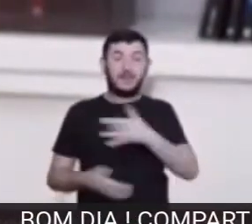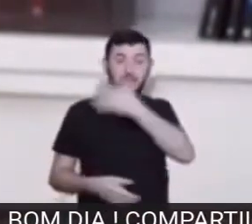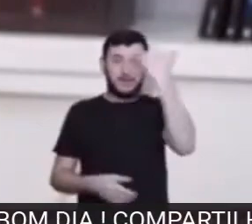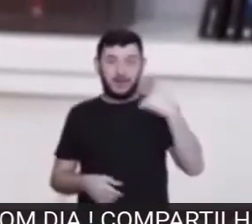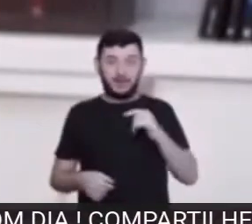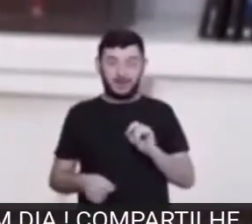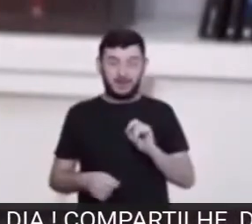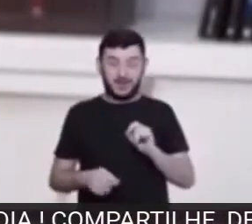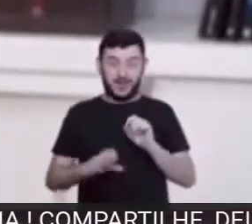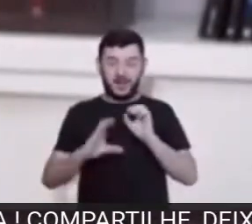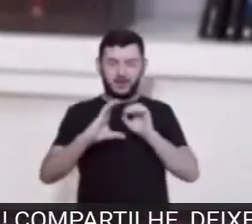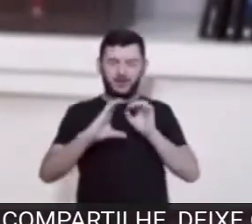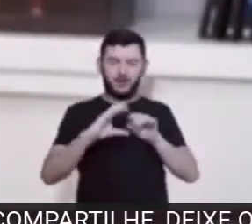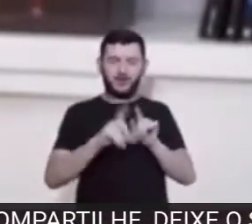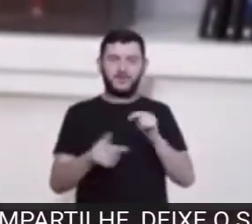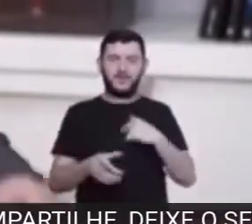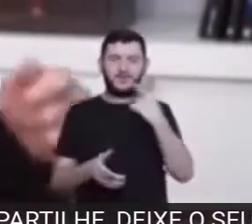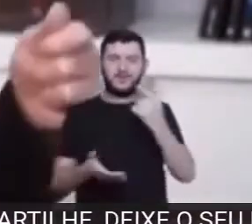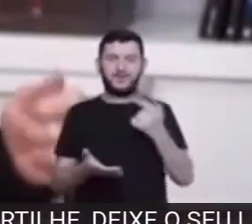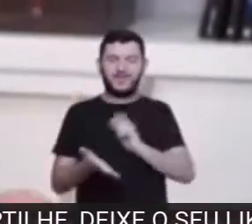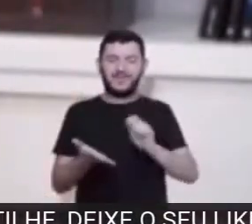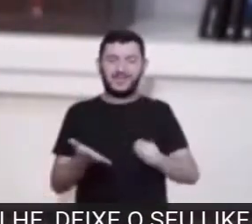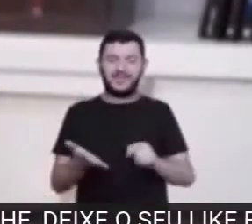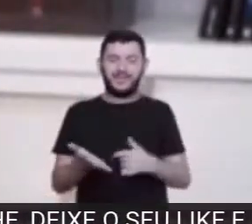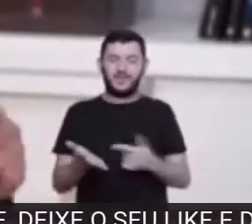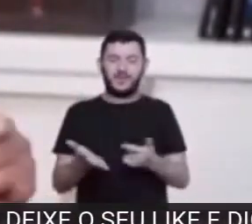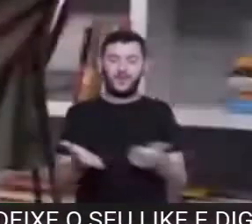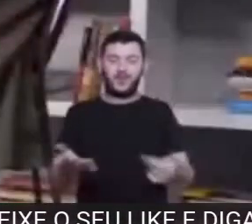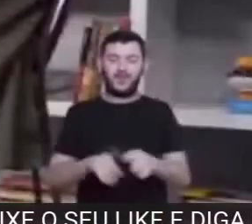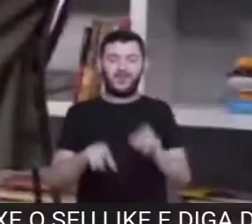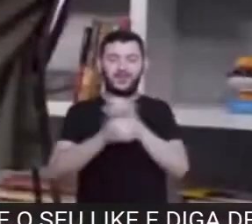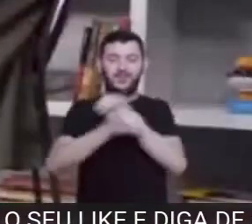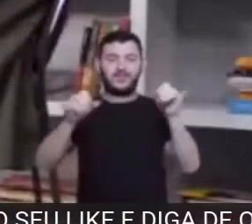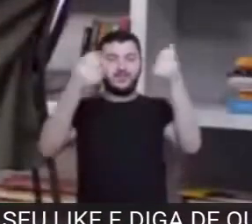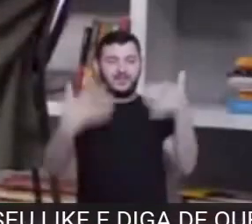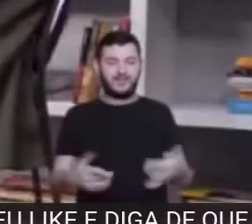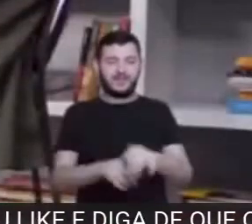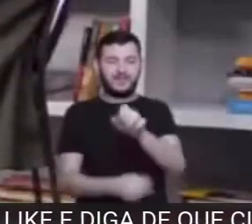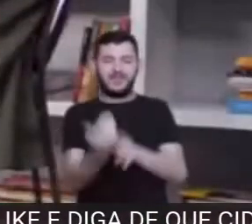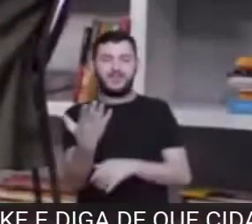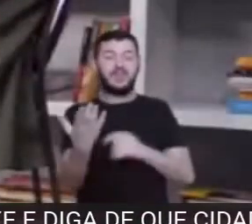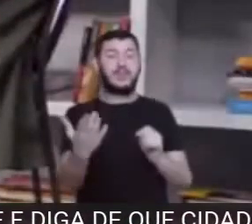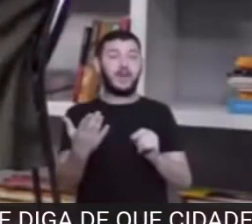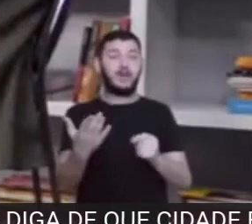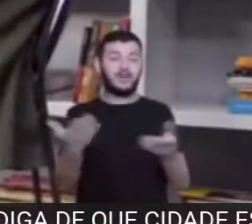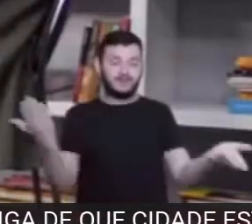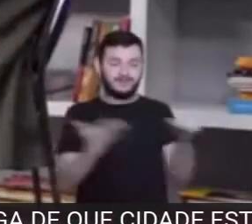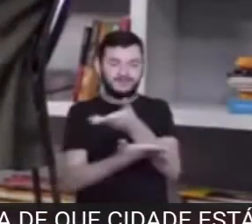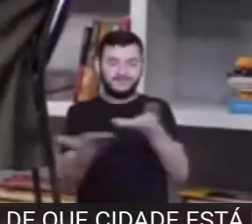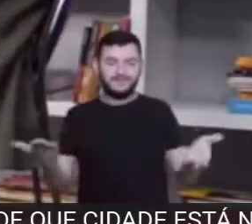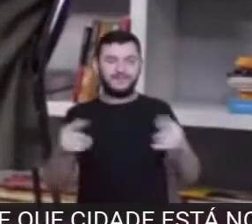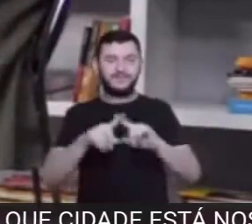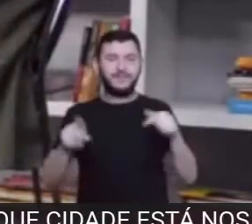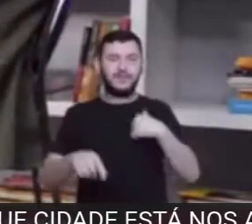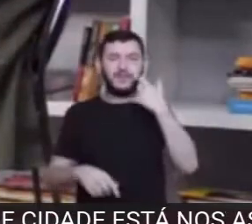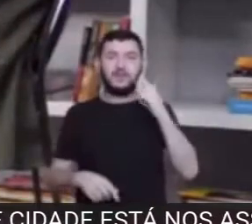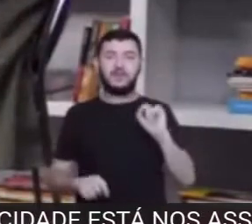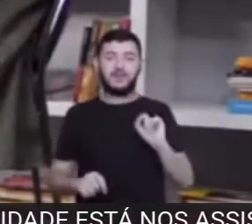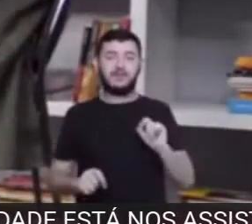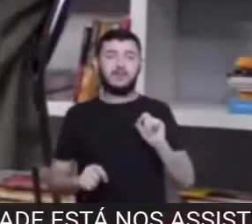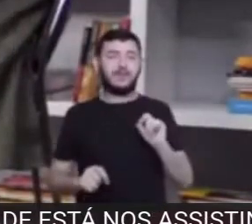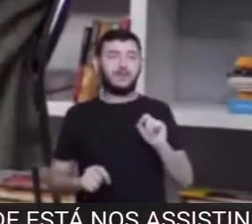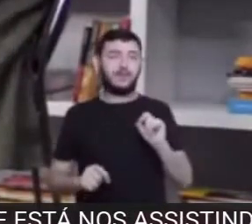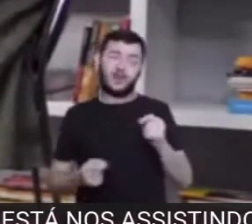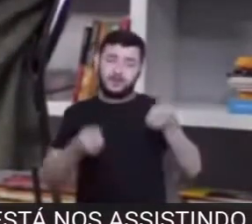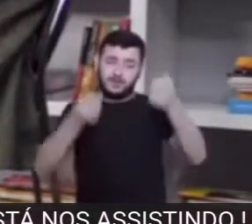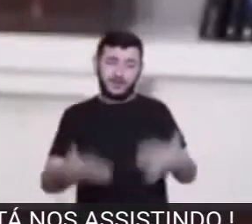escreveu um artigo dizendo que era preciso, sabe, construir ponte. Eu lembro que eu falei, se o povo comer esse cimento, eu ia fazer ponte. Mas o povo come feijão,